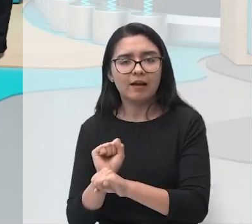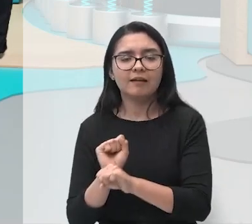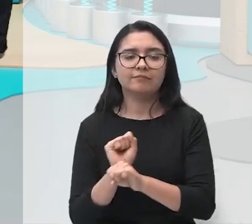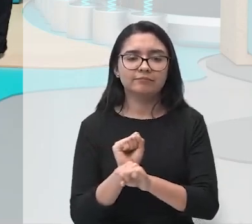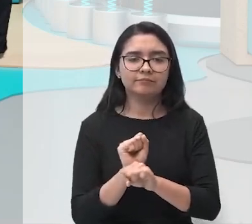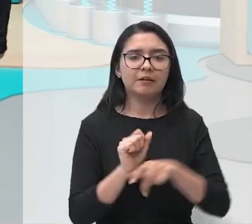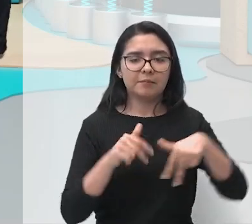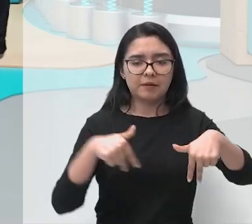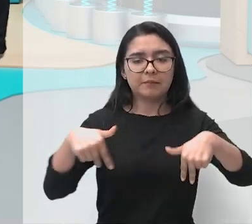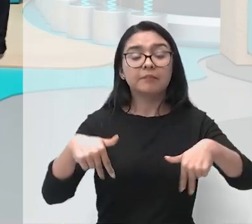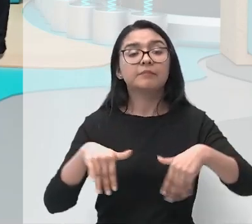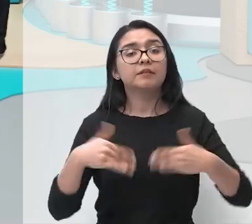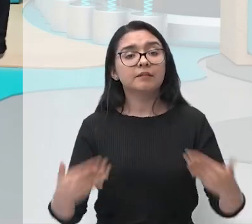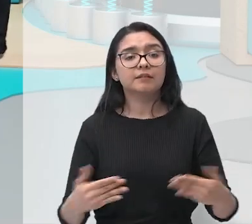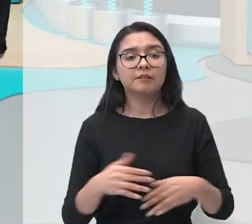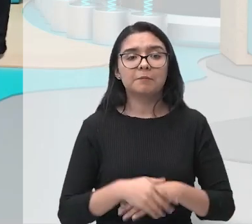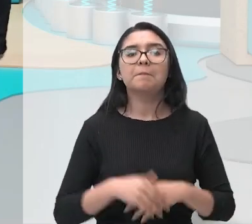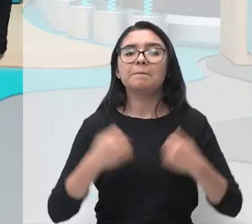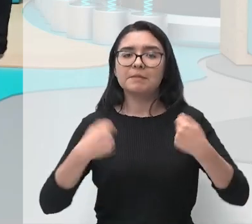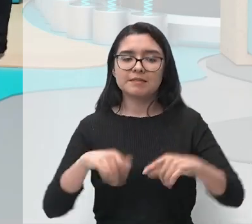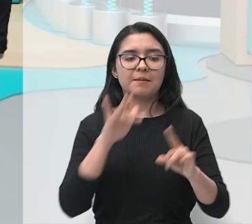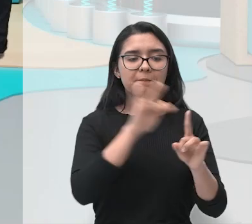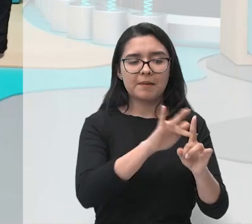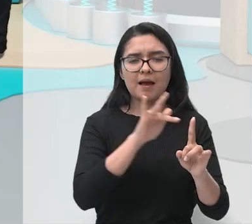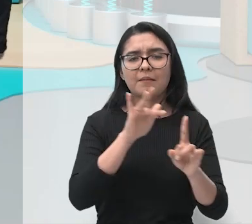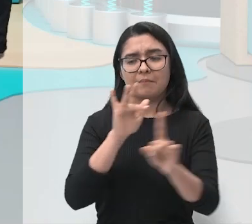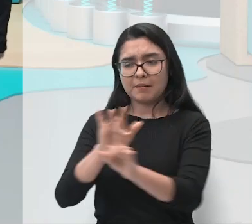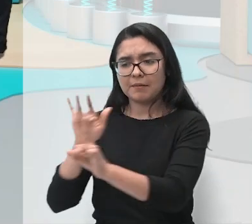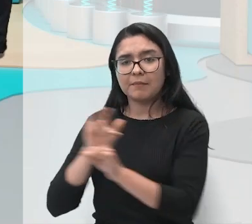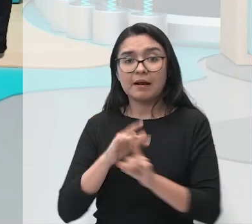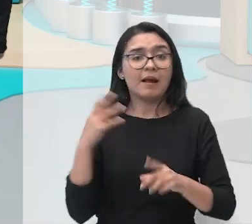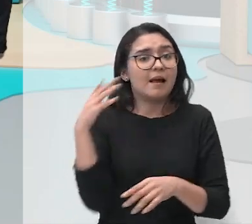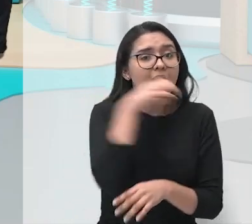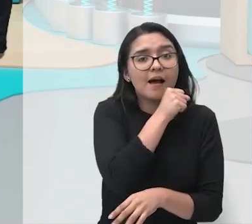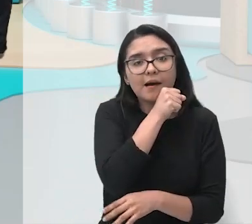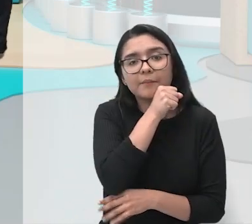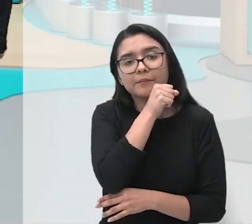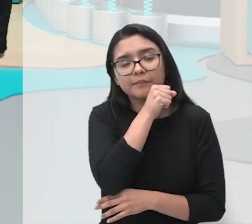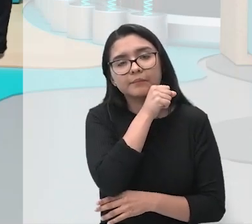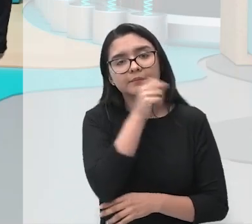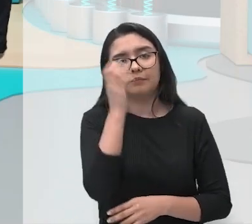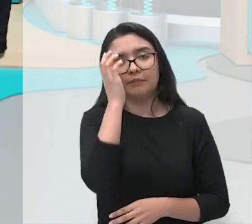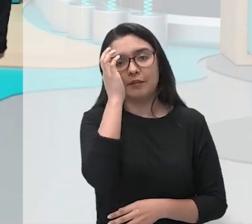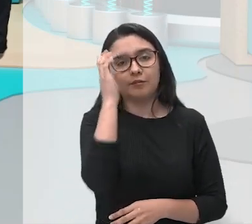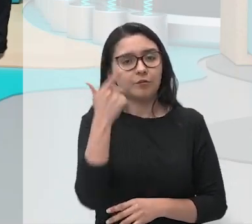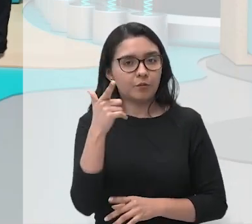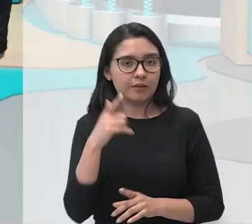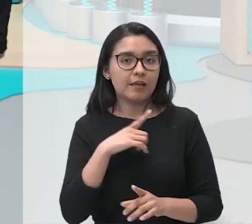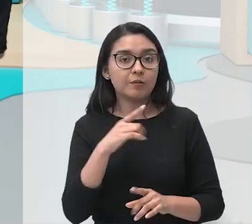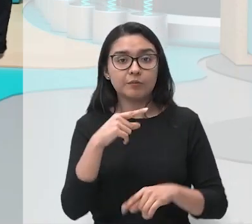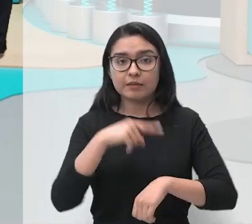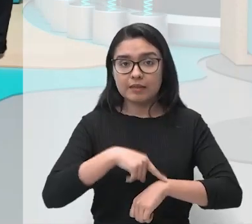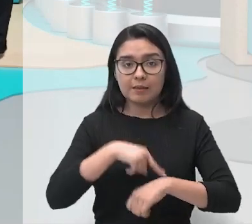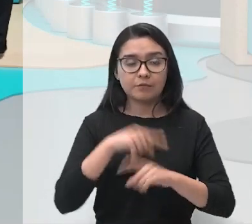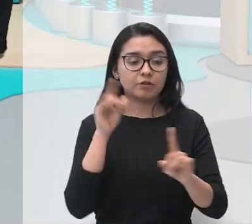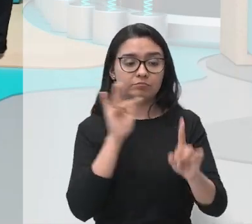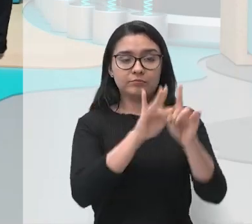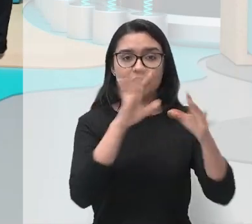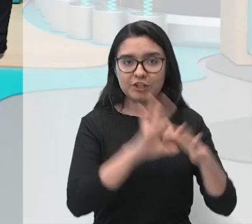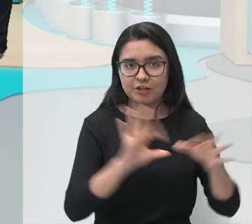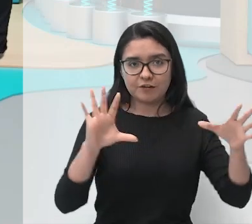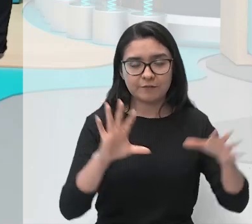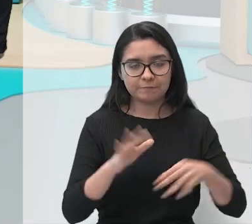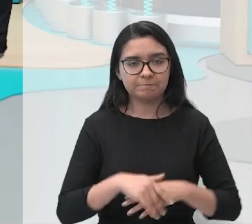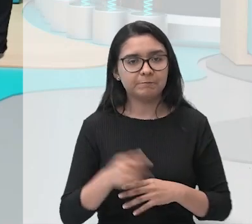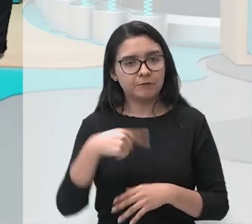descolando. Então, o ideal é que você saia colando todo mundo muito rápido, para que eles não tenham tempo de descolar e você